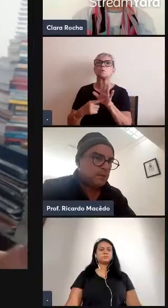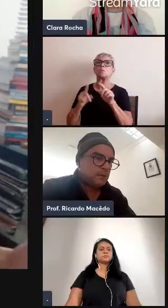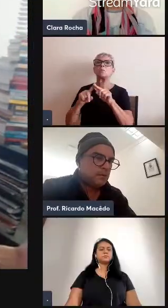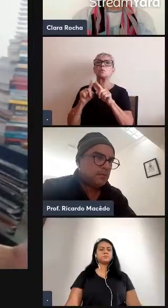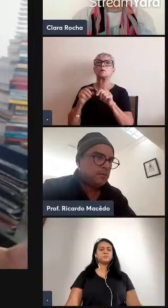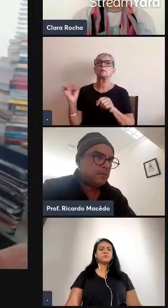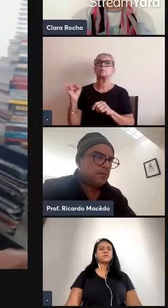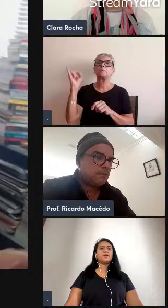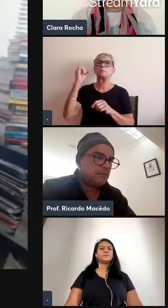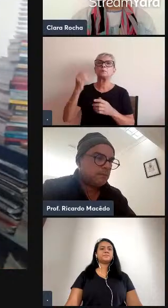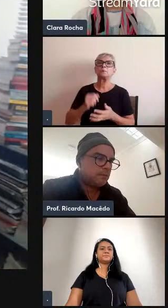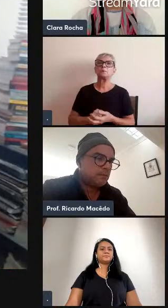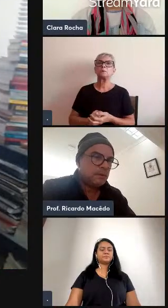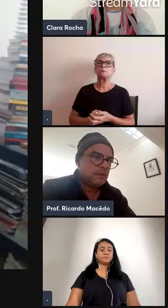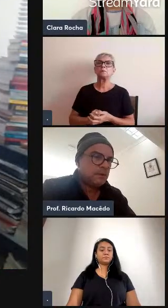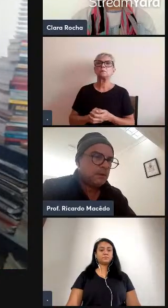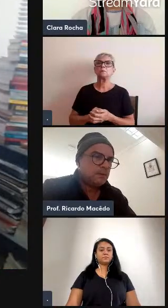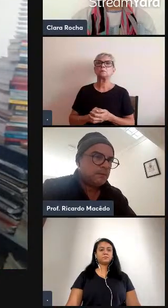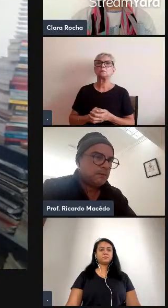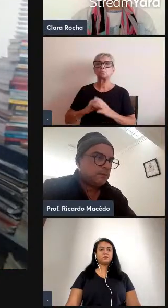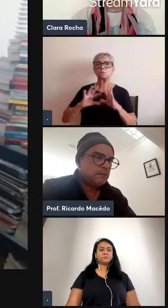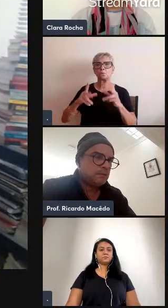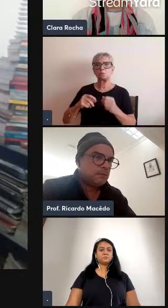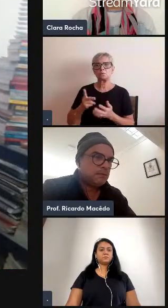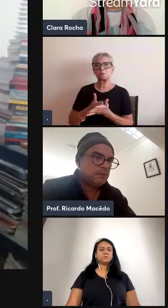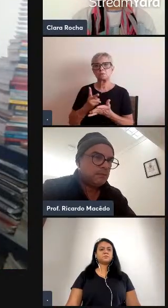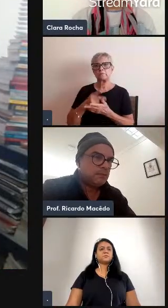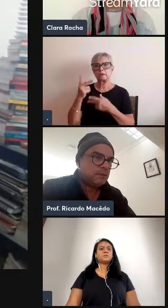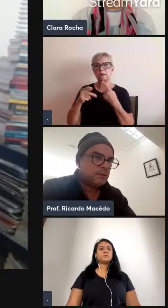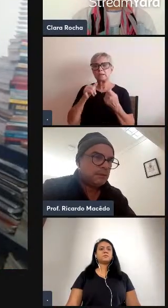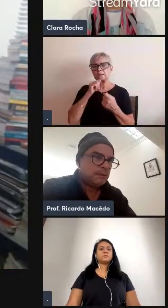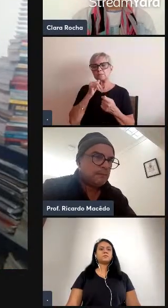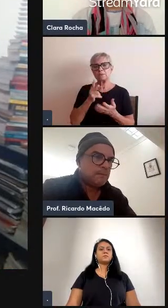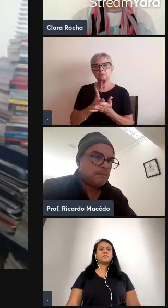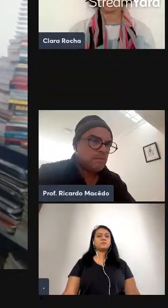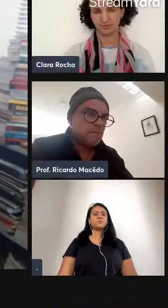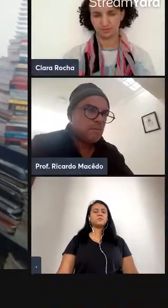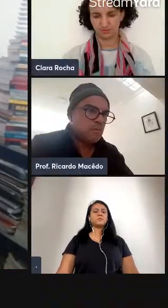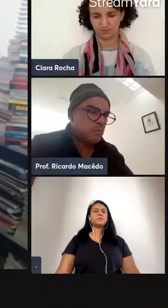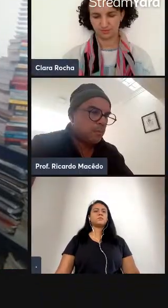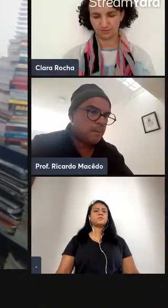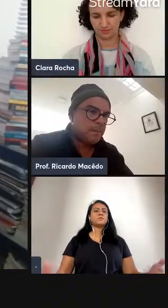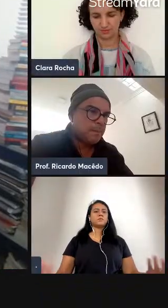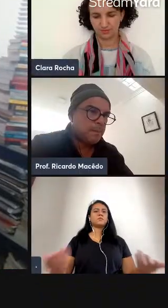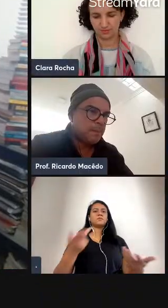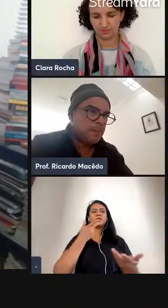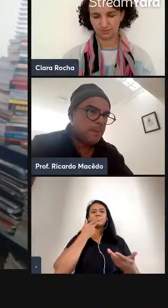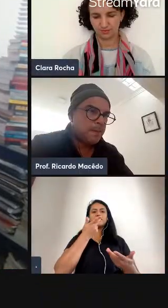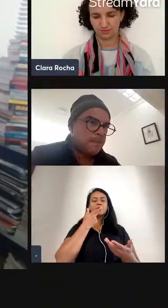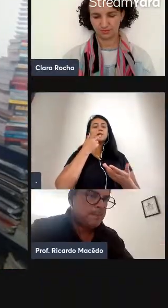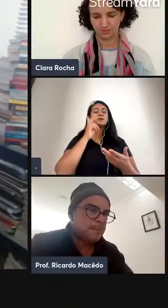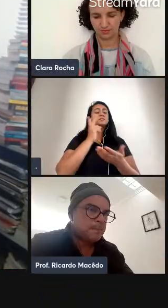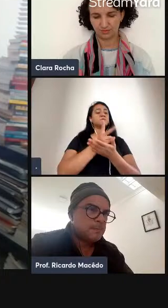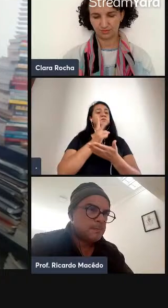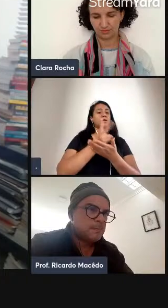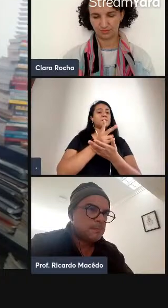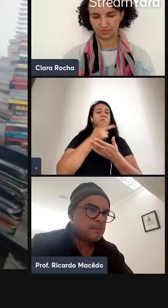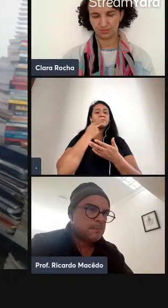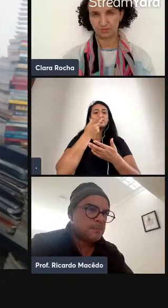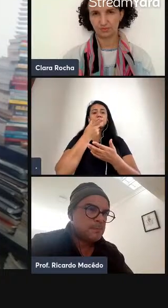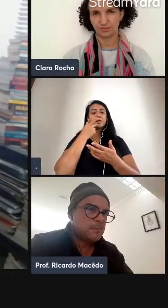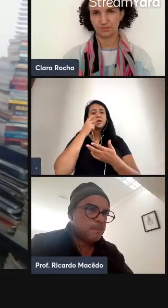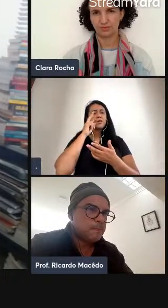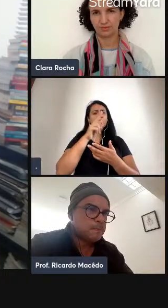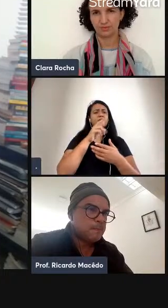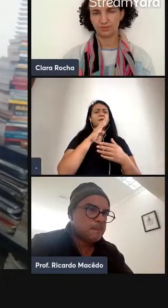falada por todos os intelectuais eu sempre vejo todo mundo falando ah eu li sobre a fotografia da Zontac ninguém